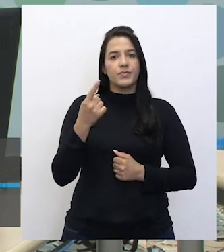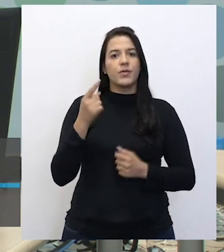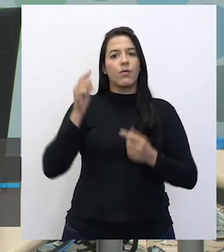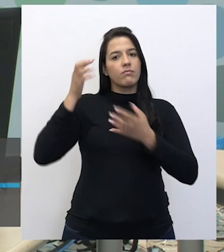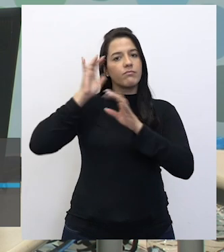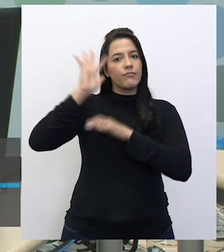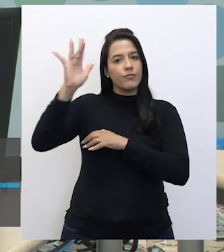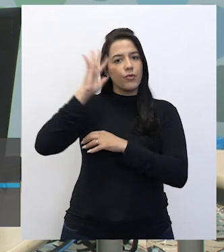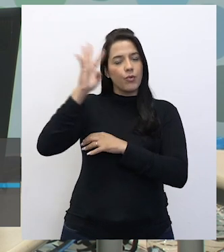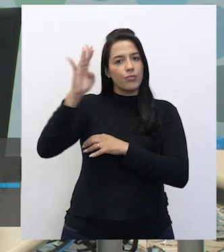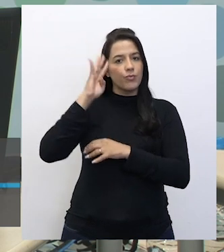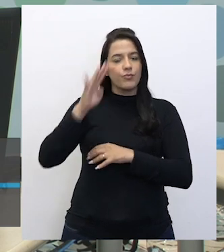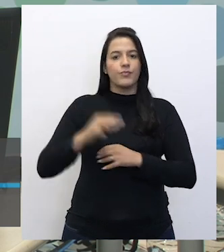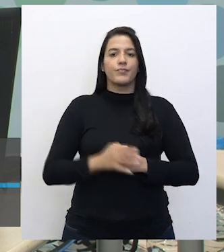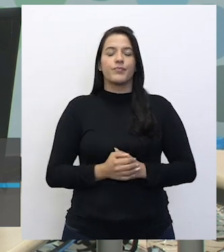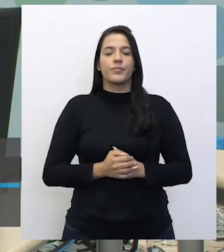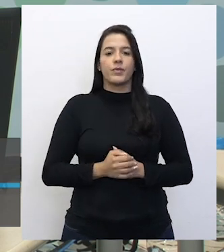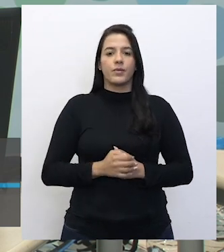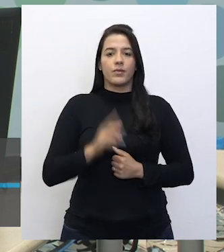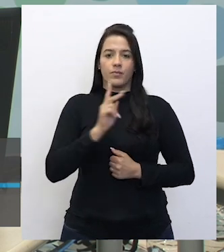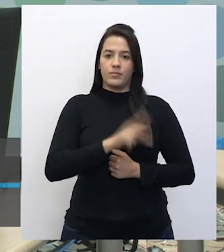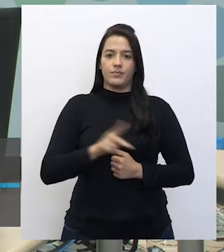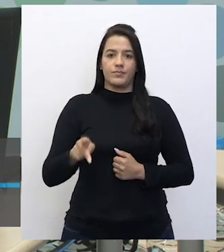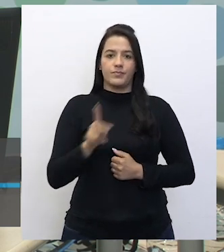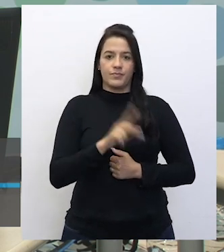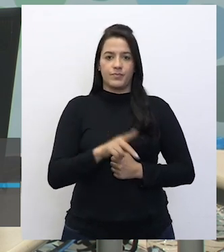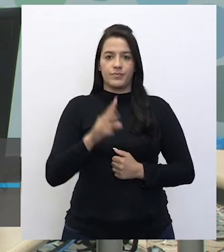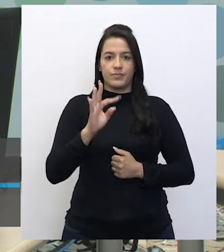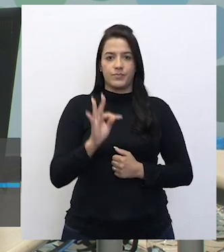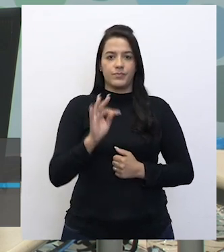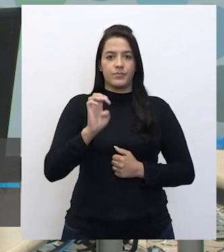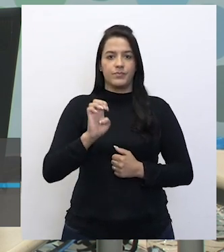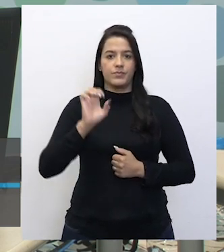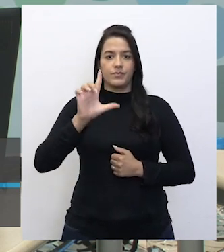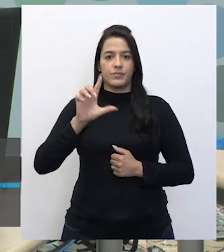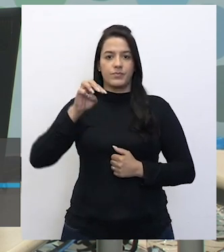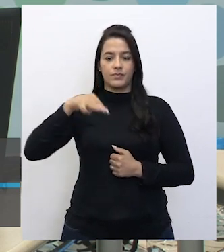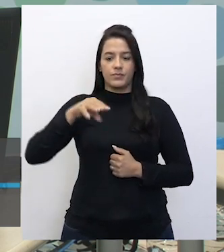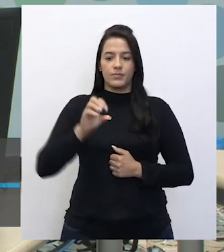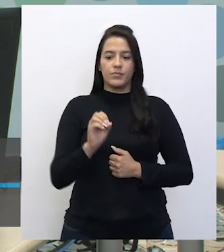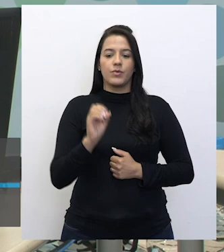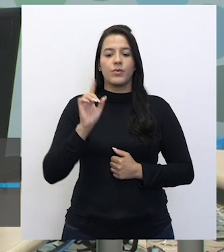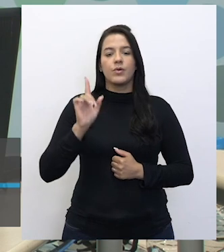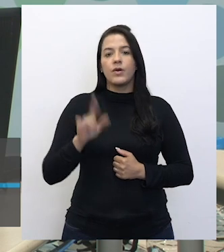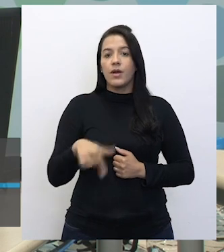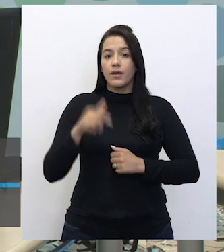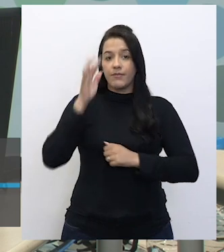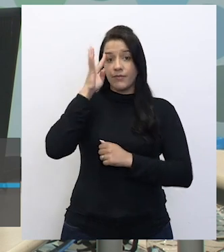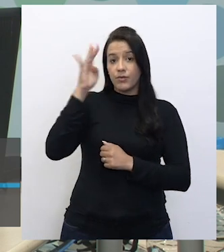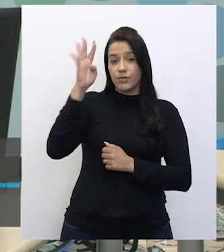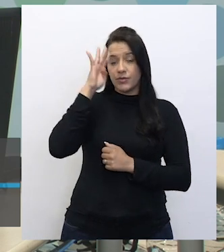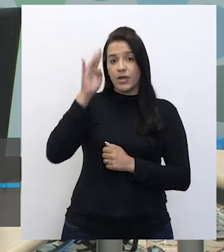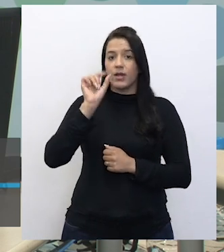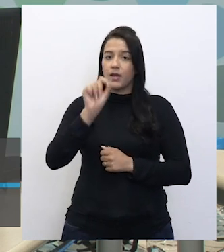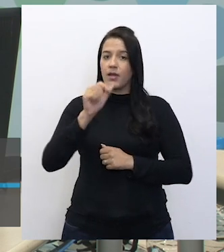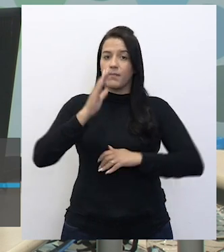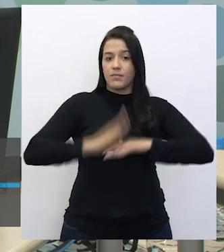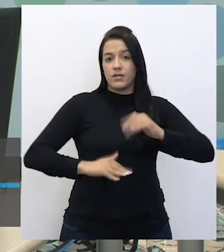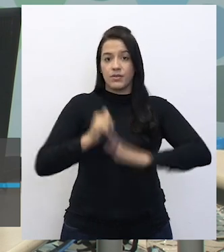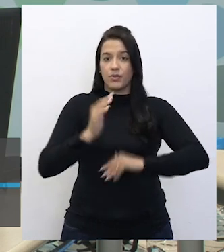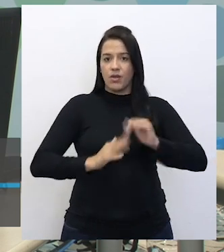filósofo. O professor Telmo cita que ser um filósofo é justamente a habilidade de sair do mundo